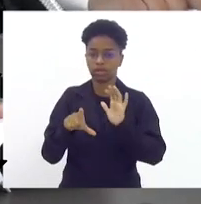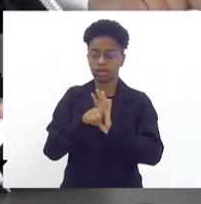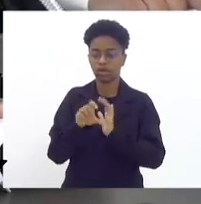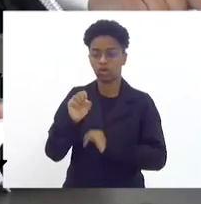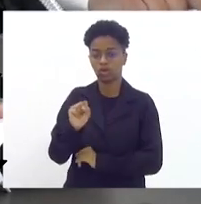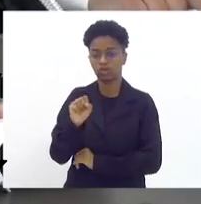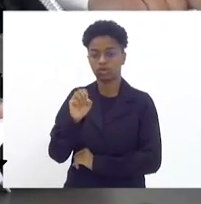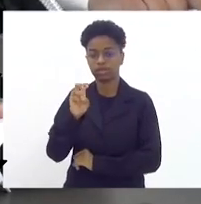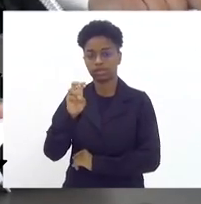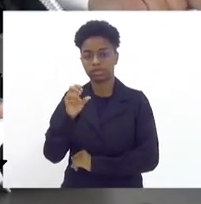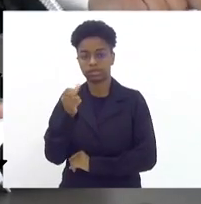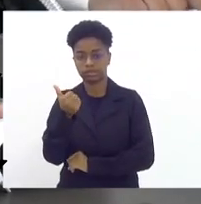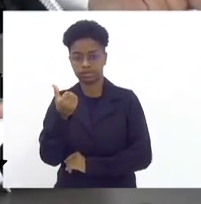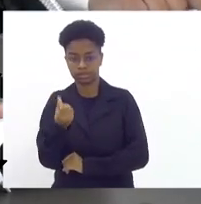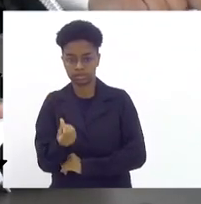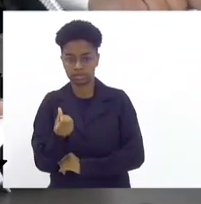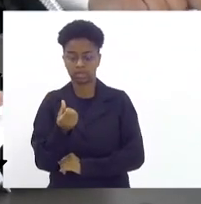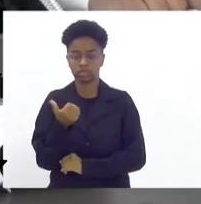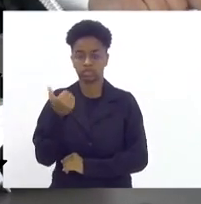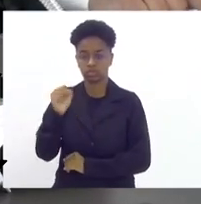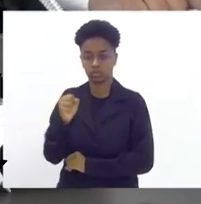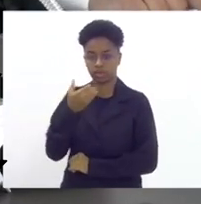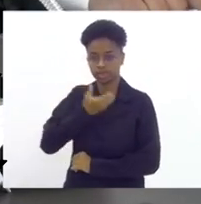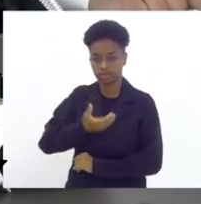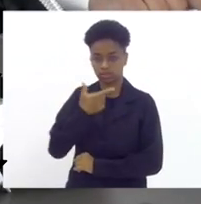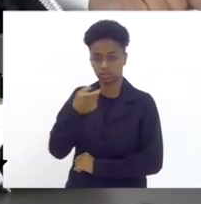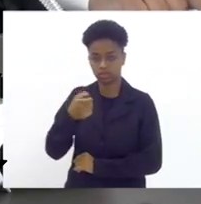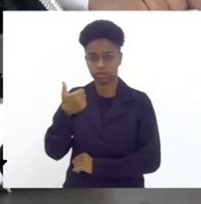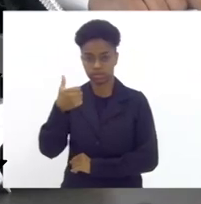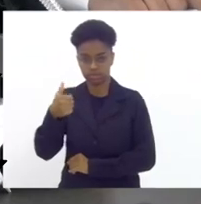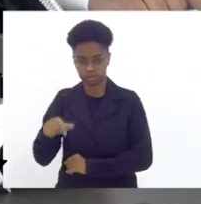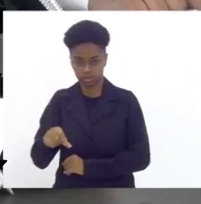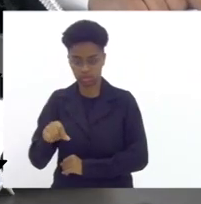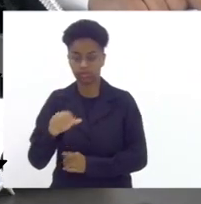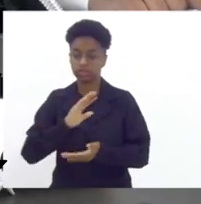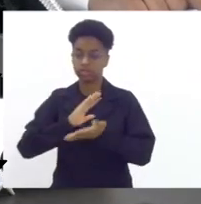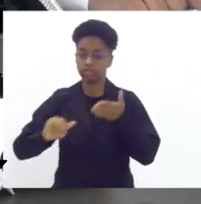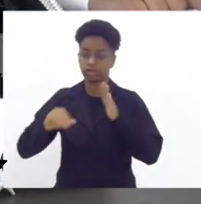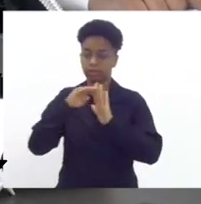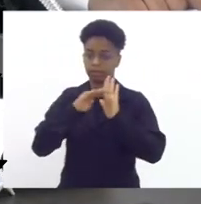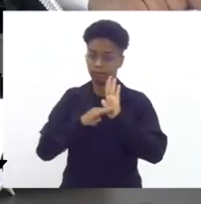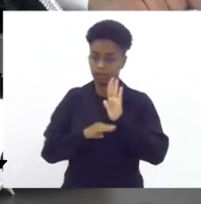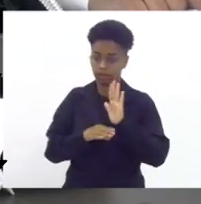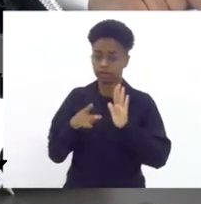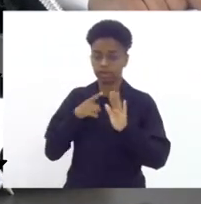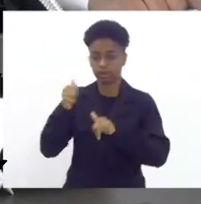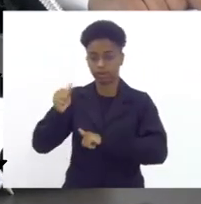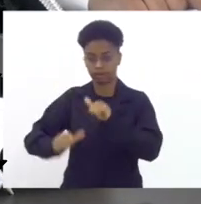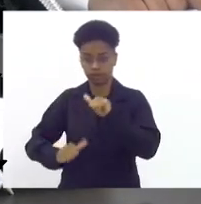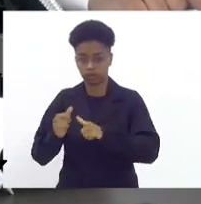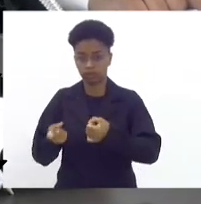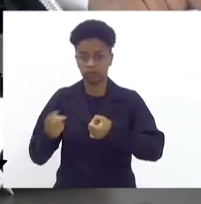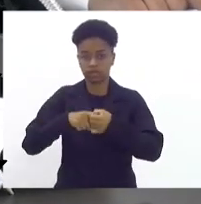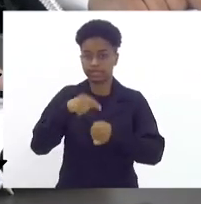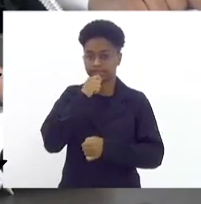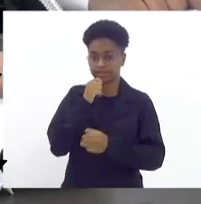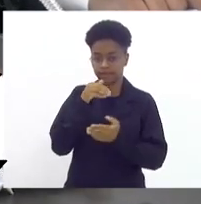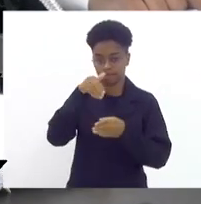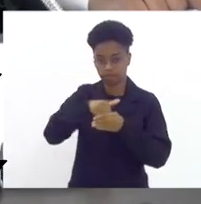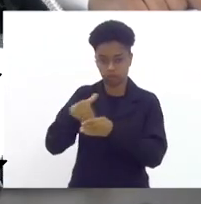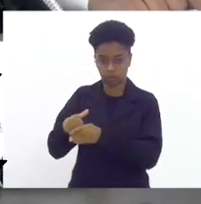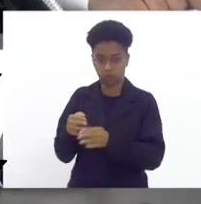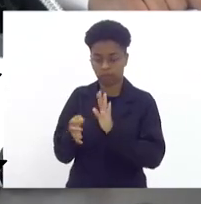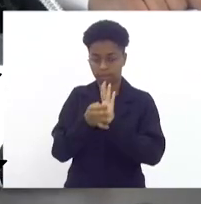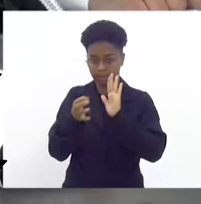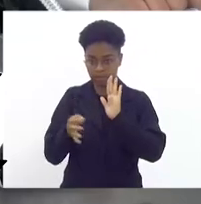8.656 de 18 de dezembro de 2019, foi retirado de pauta na sétima reunião ordinária, com vistas, retorna sem voto para aparecer.